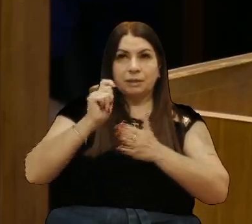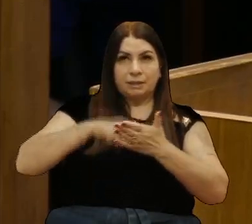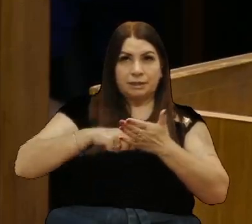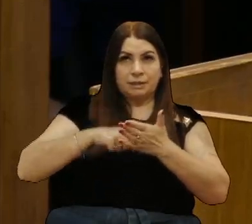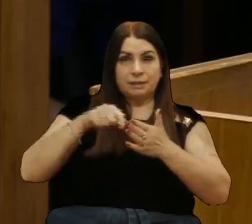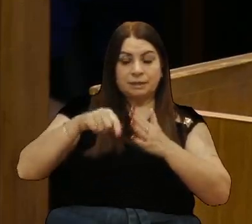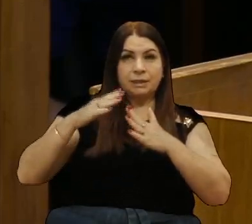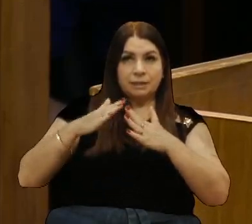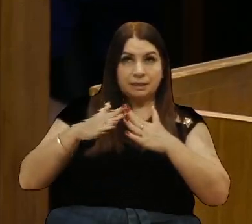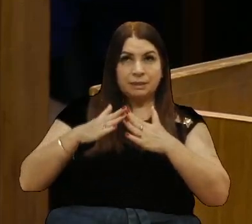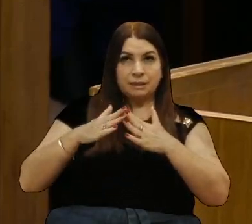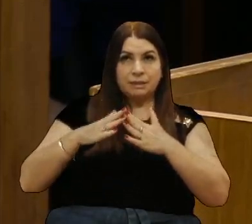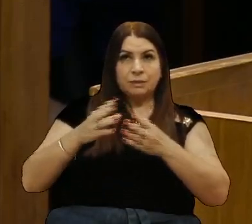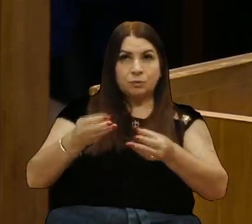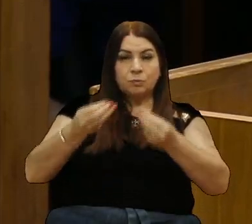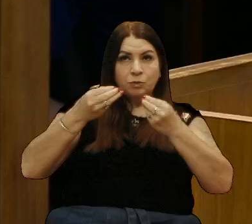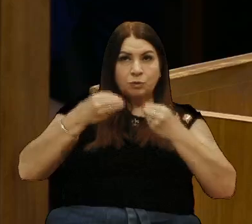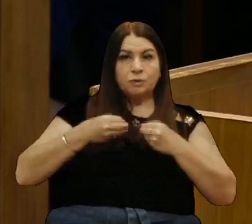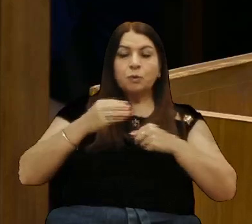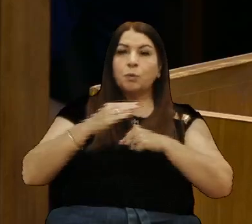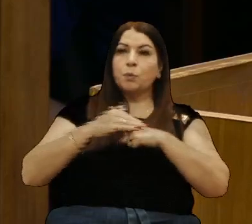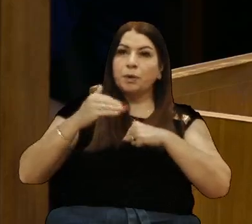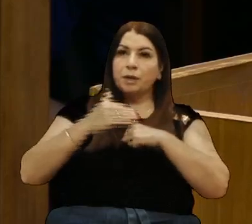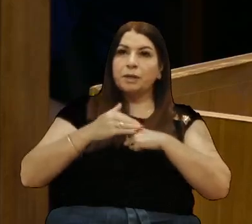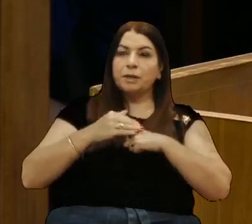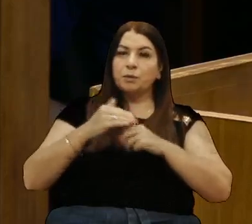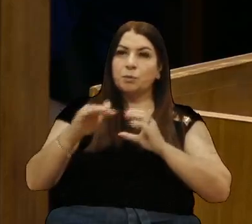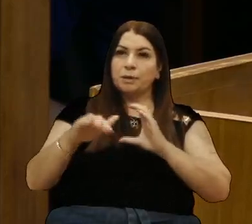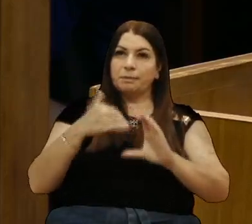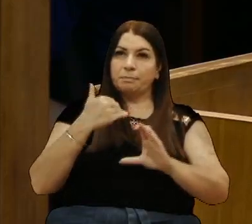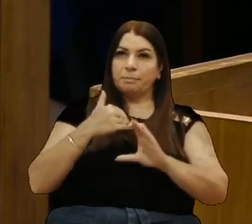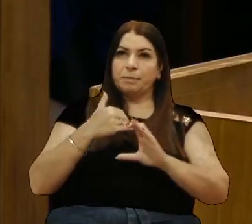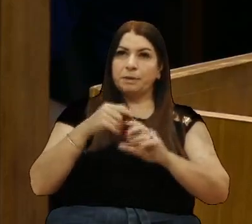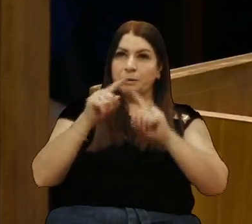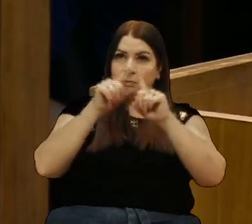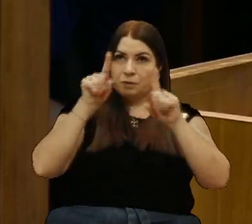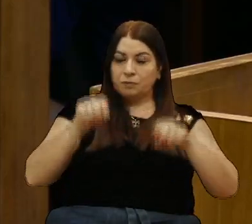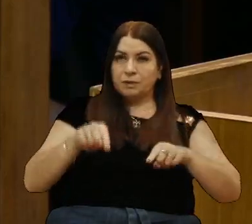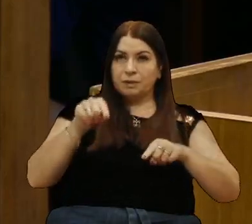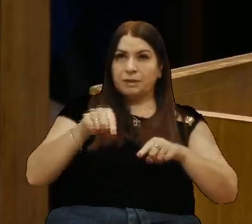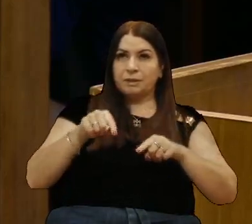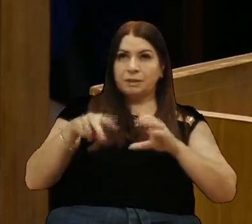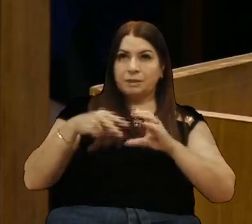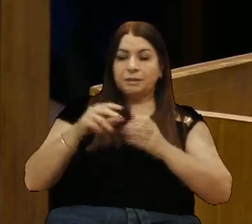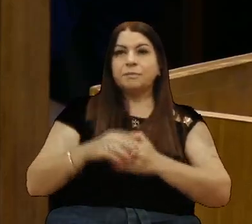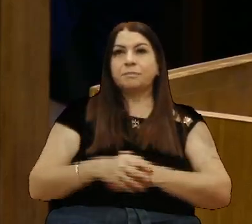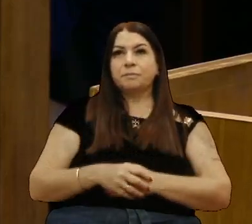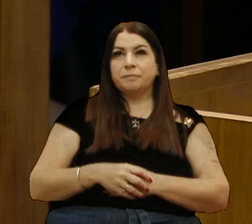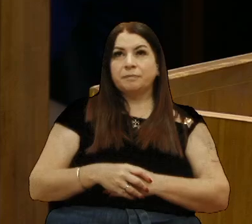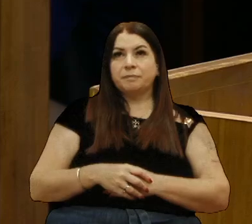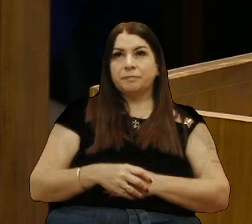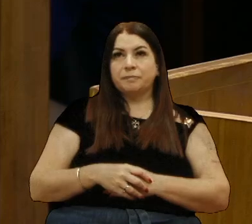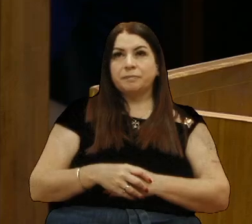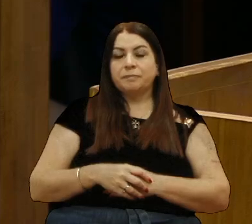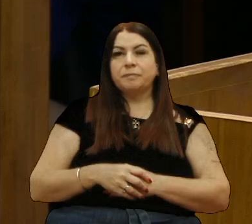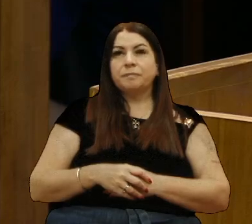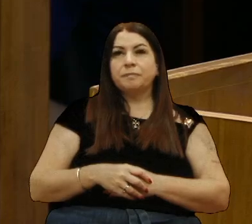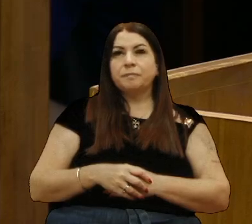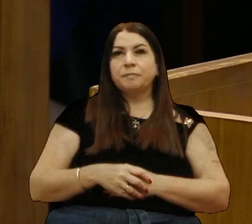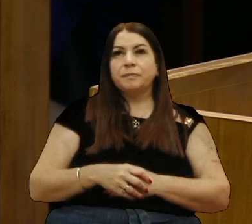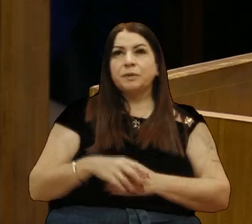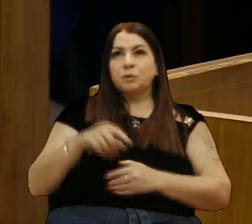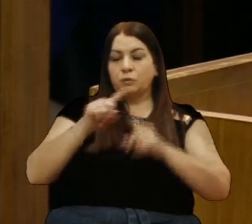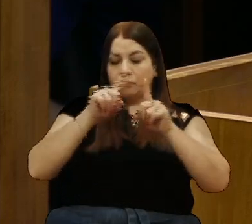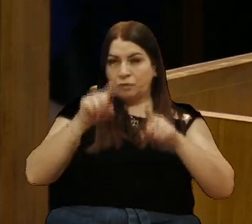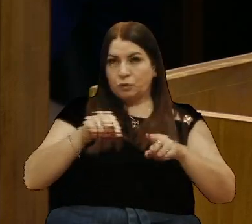nessa casa, eu recebi com muito carinho um e-mail de uma servidora aqui da Câmara. E ela disse assim: sou